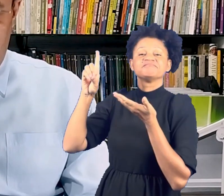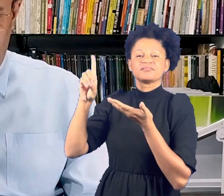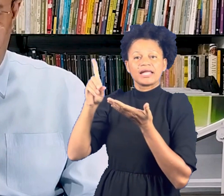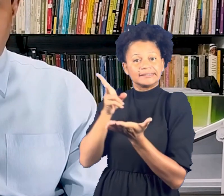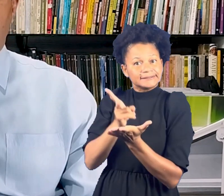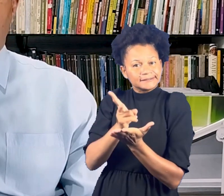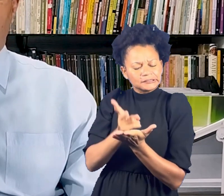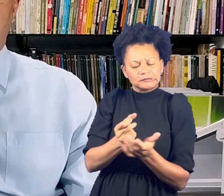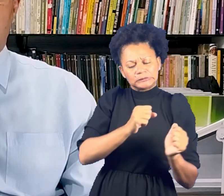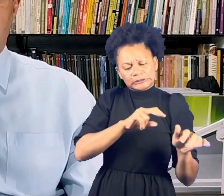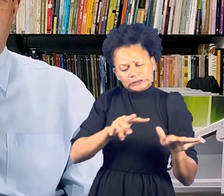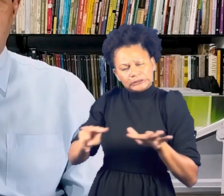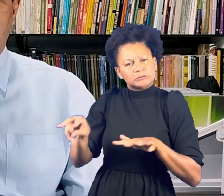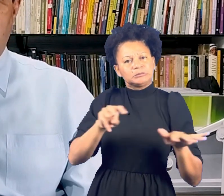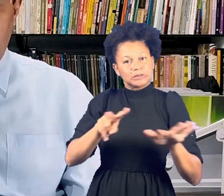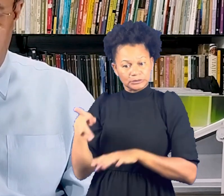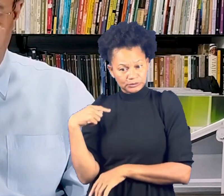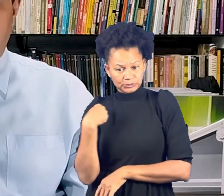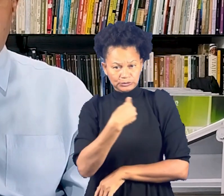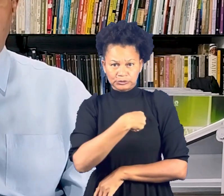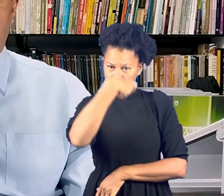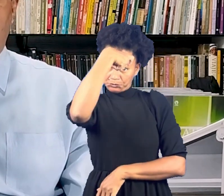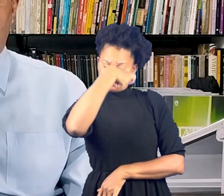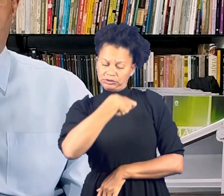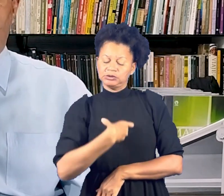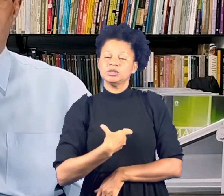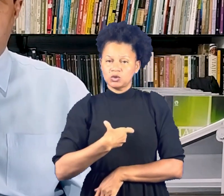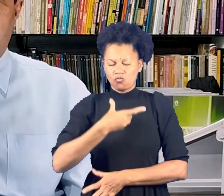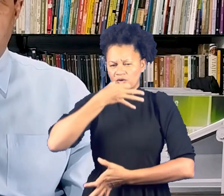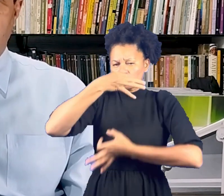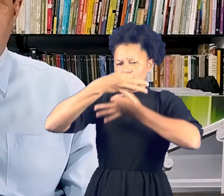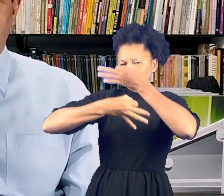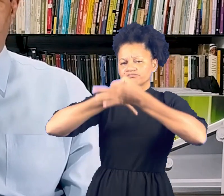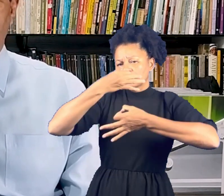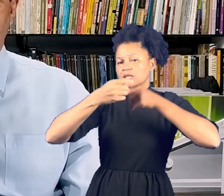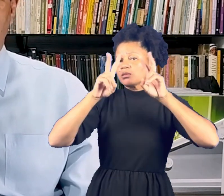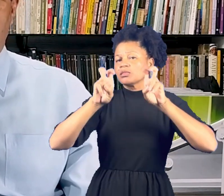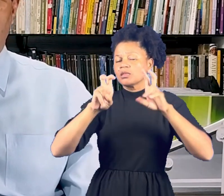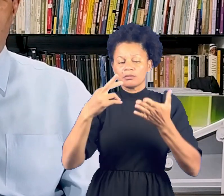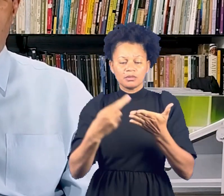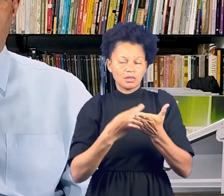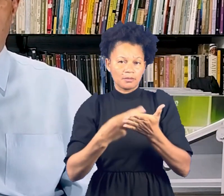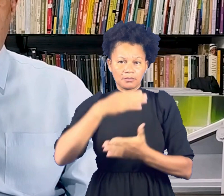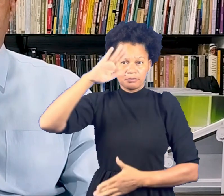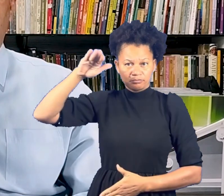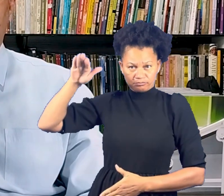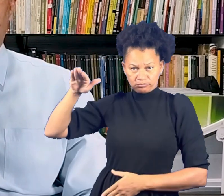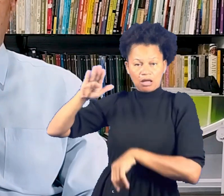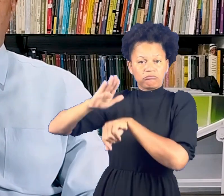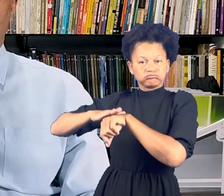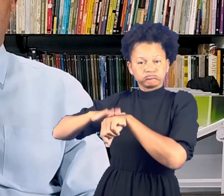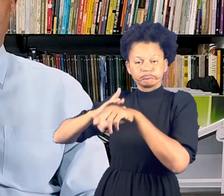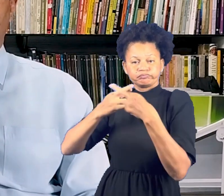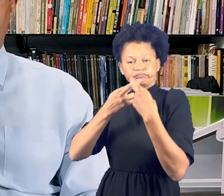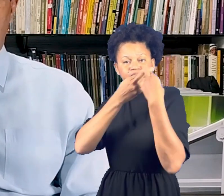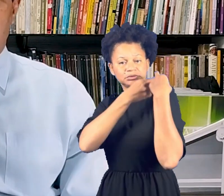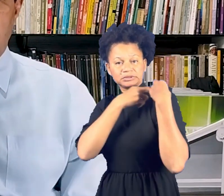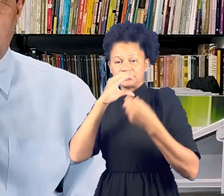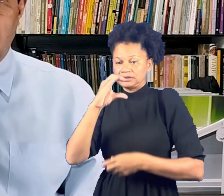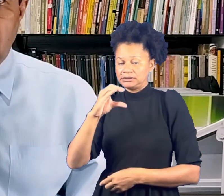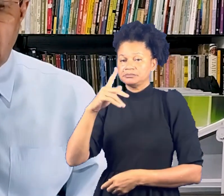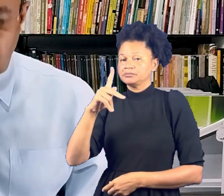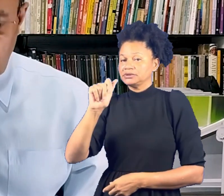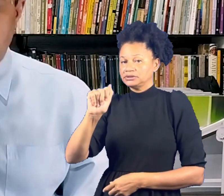Deus. Nós, toda semana, gravamos um comentário da revista de adultos, publicada pela Casa Publicadora